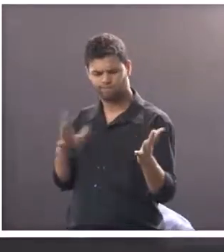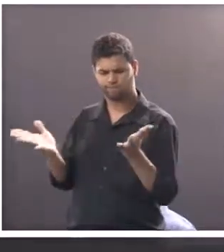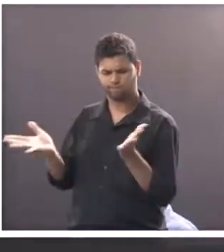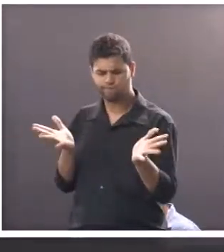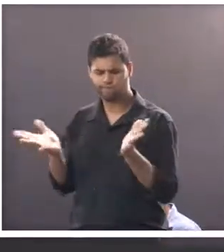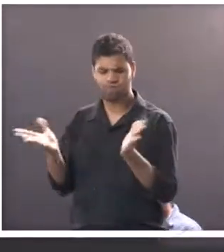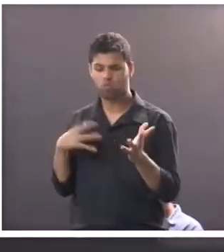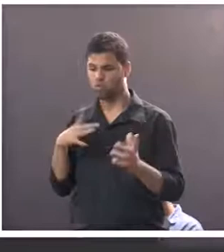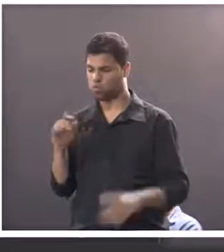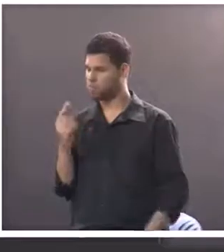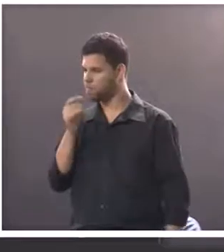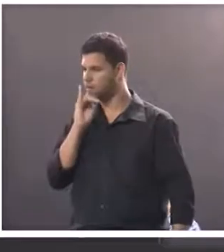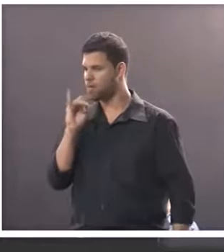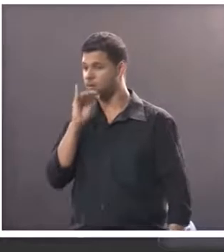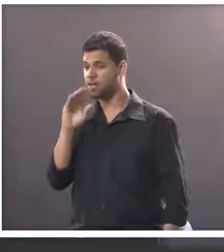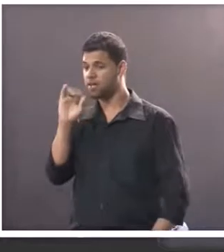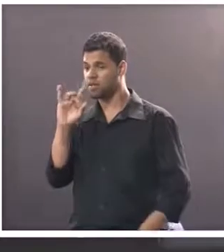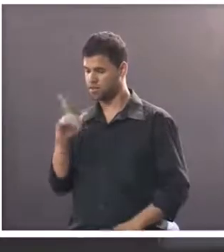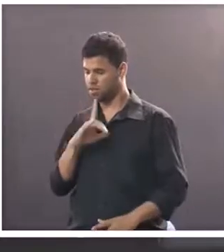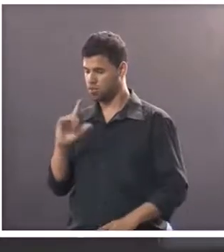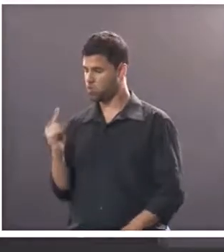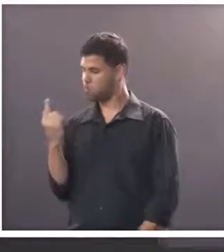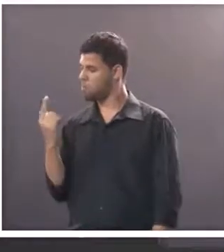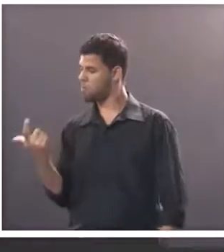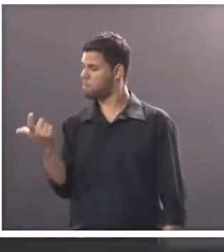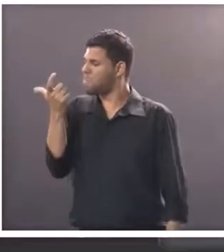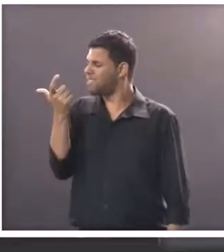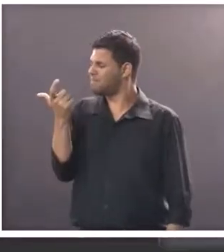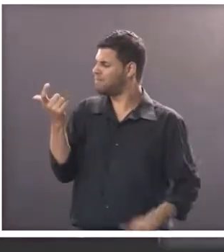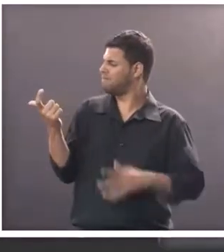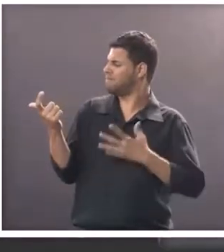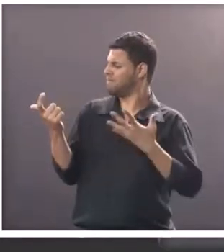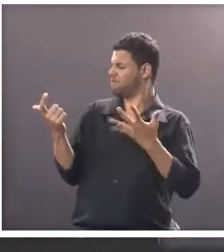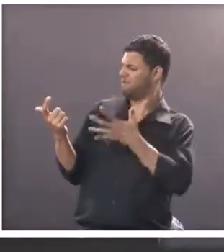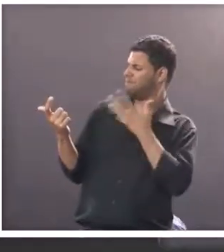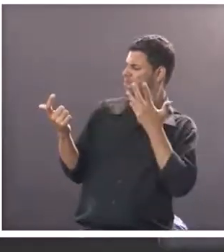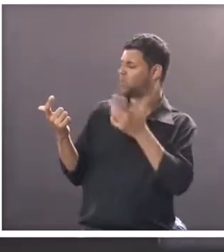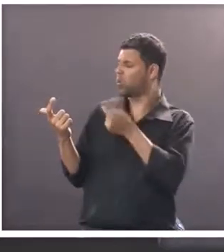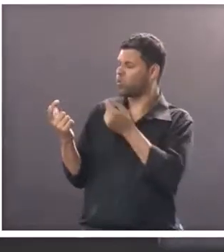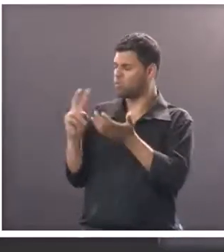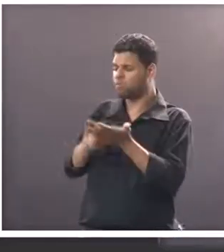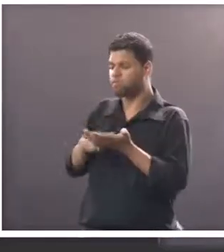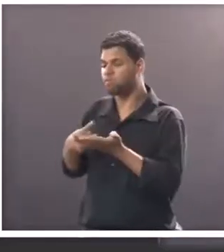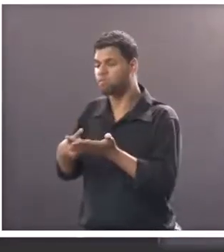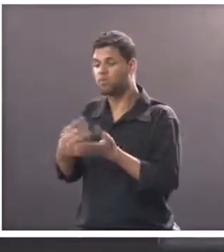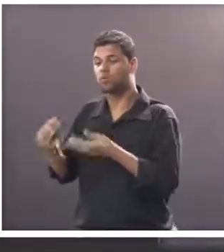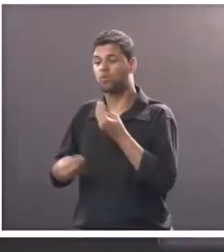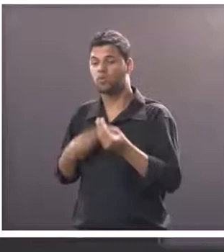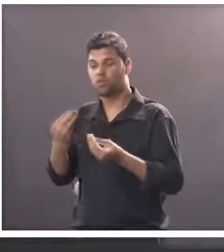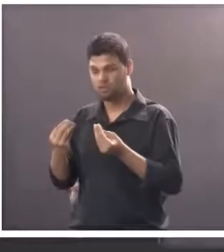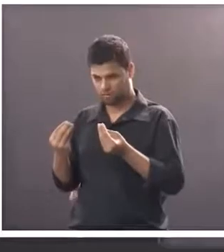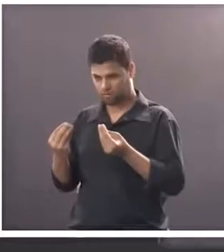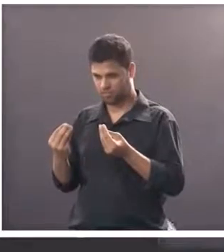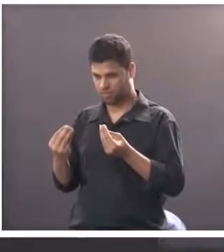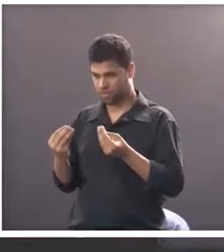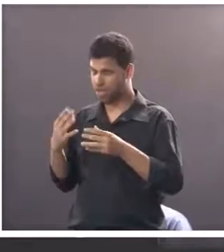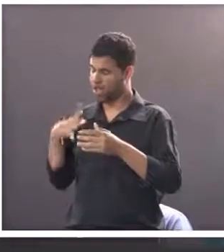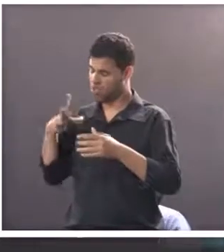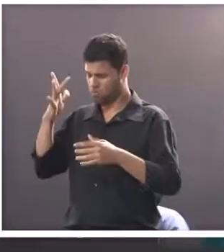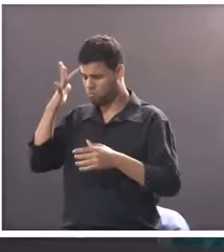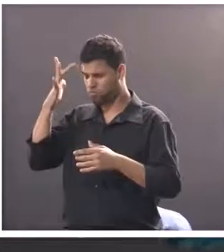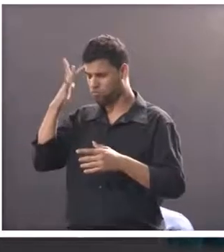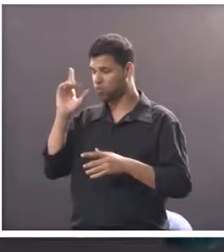surge um termo, uma palavra, você pensa, e agora? Como é que eu faço isso? Como é que eu traduzo isso aqui? Eu costumo